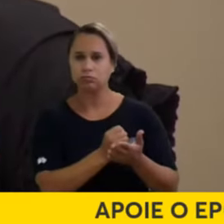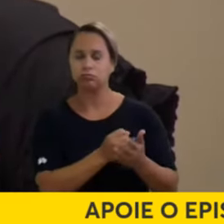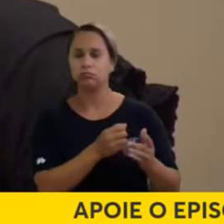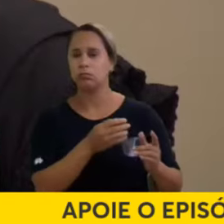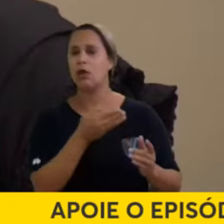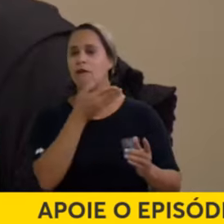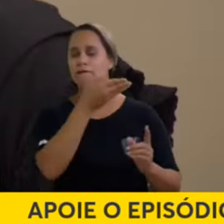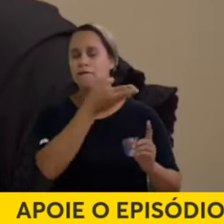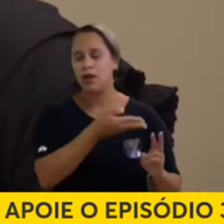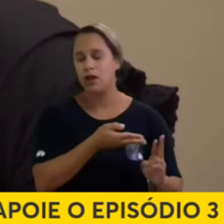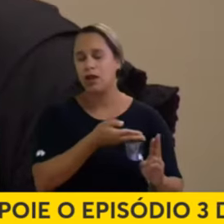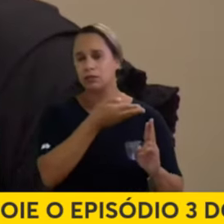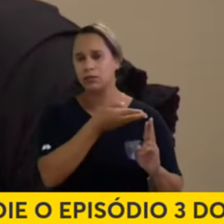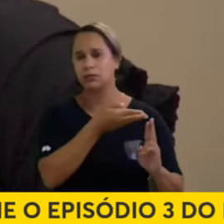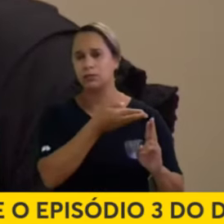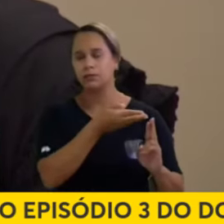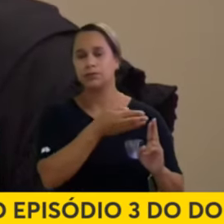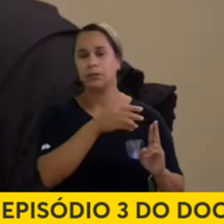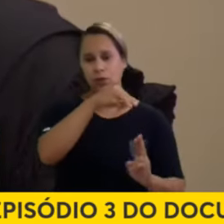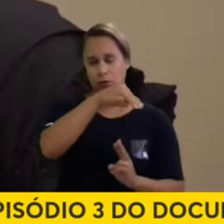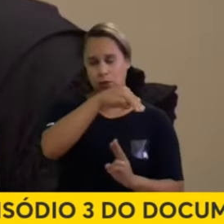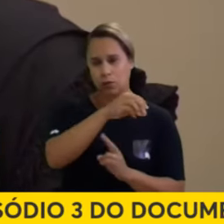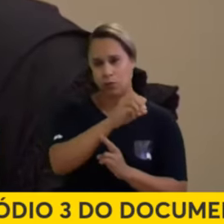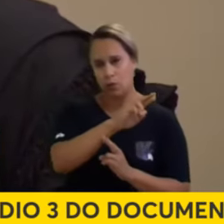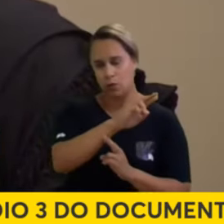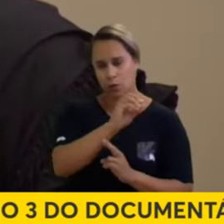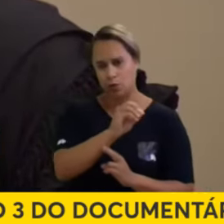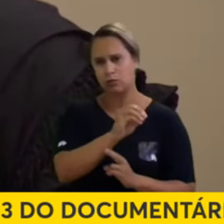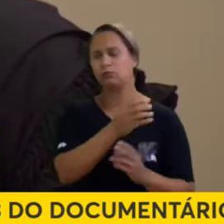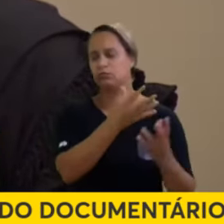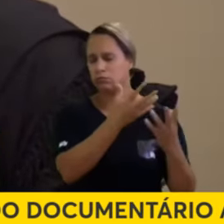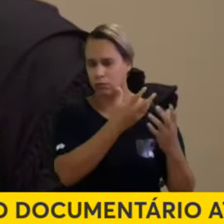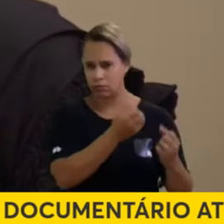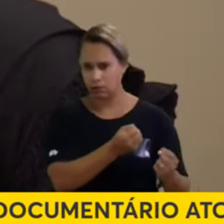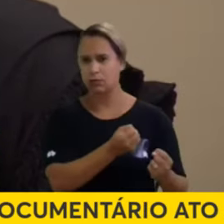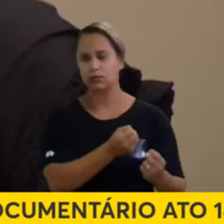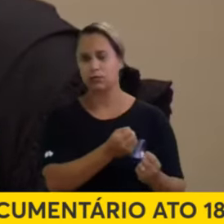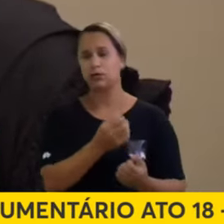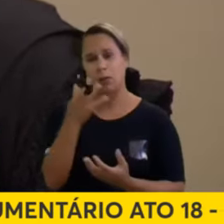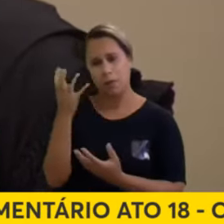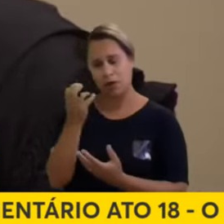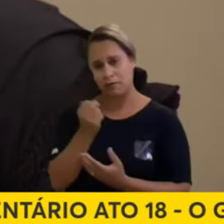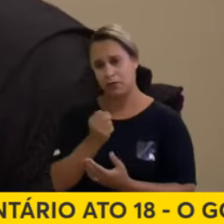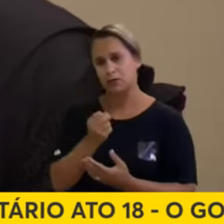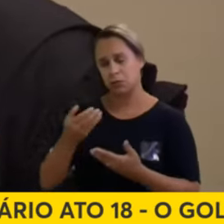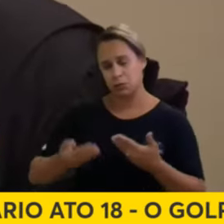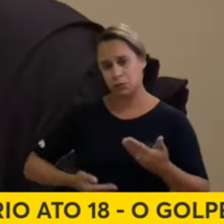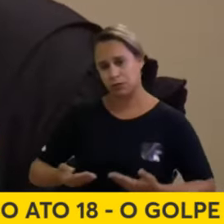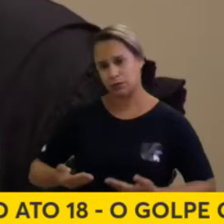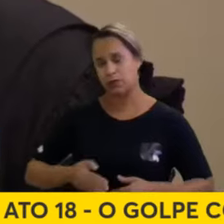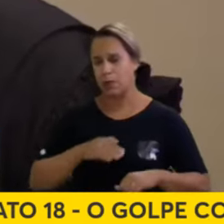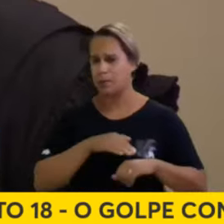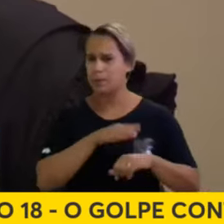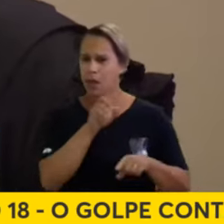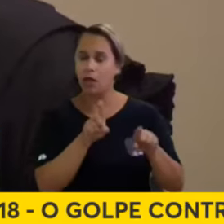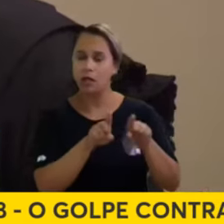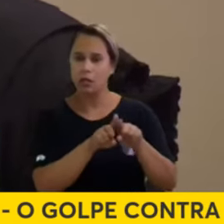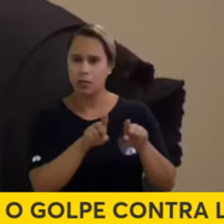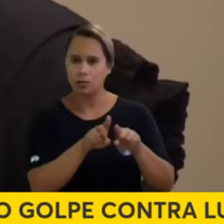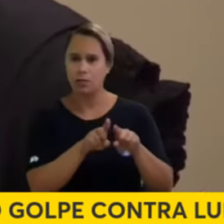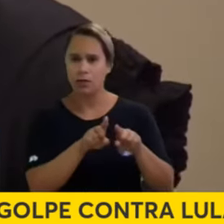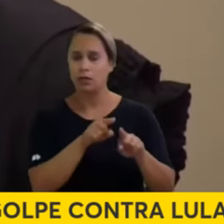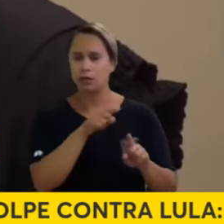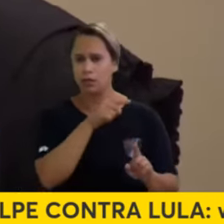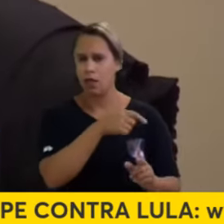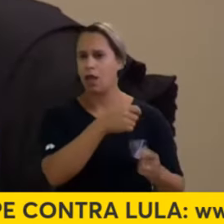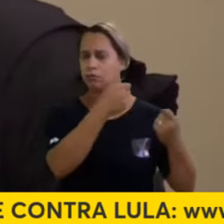investigado Sérgio Mouro em seu depoimento pessoal admitiu ter sido beneficiário do serviço e mais do que isso ter sido uma exigência sua para